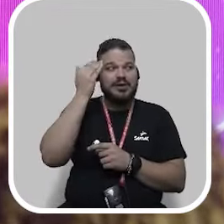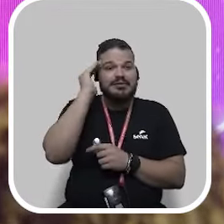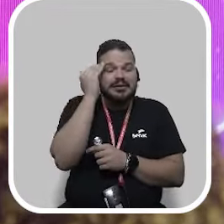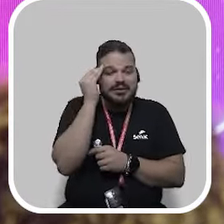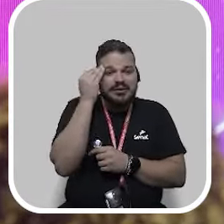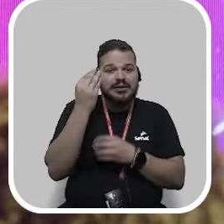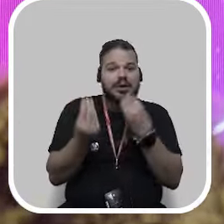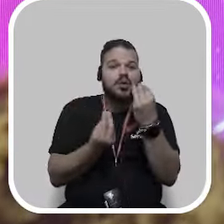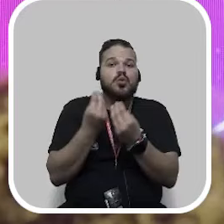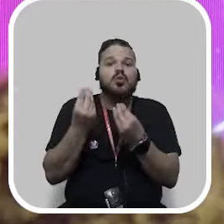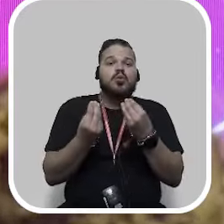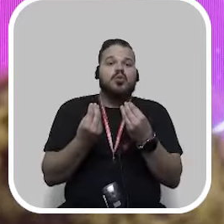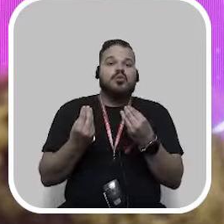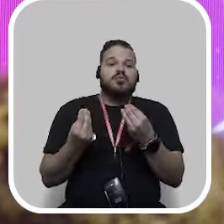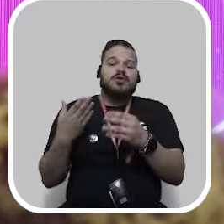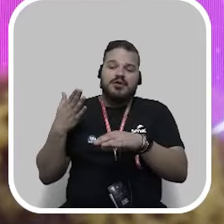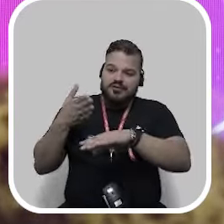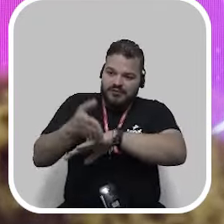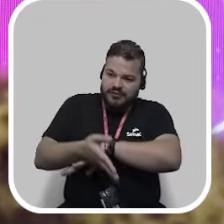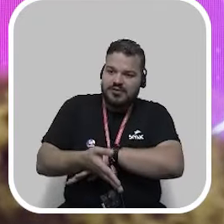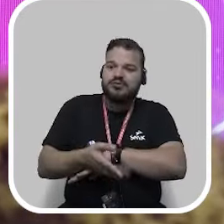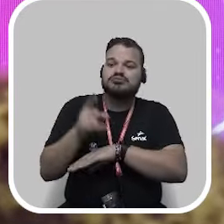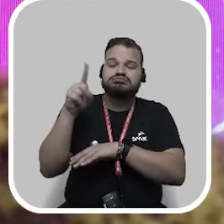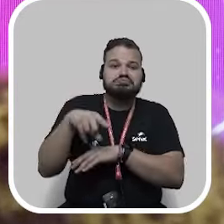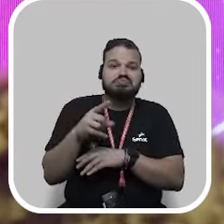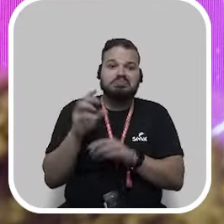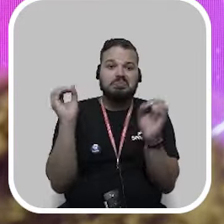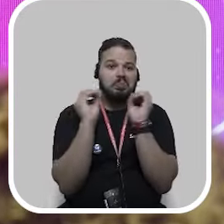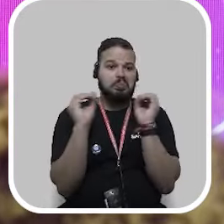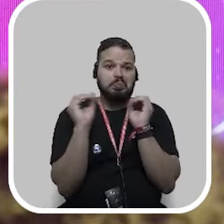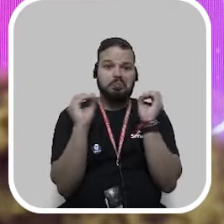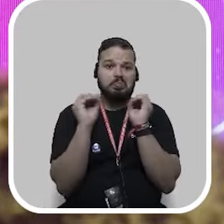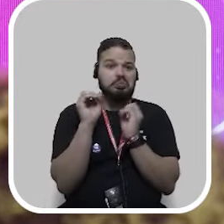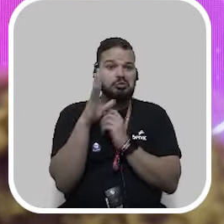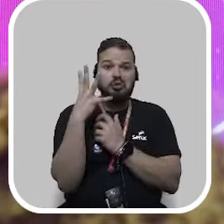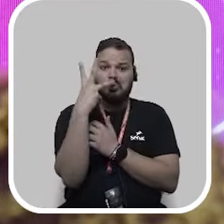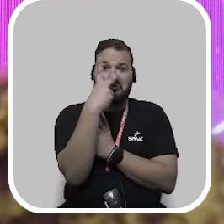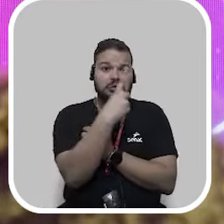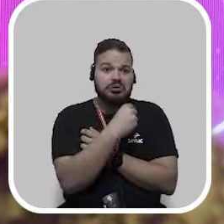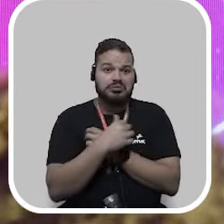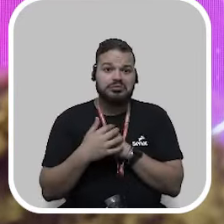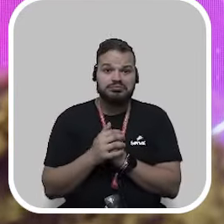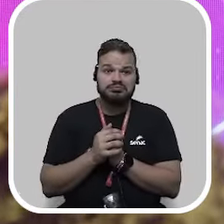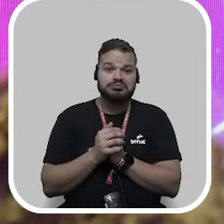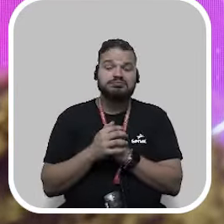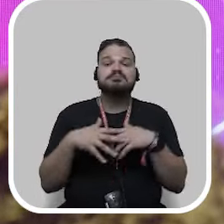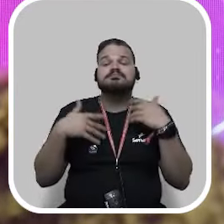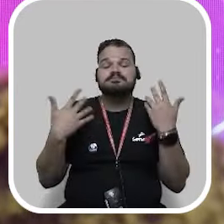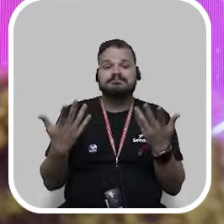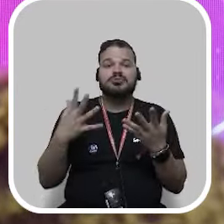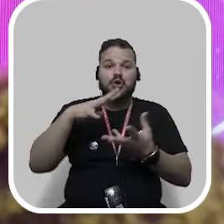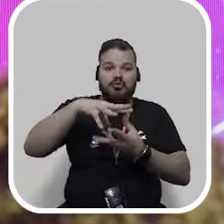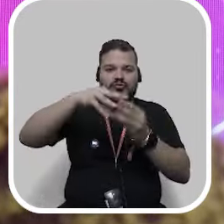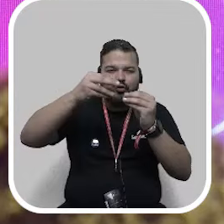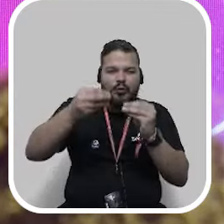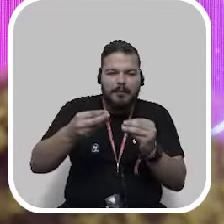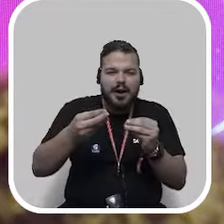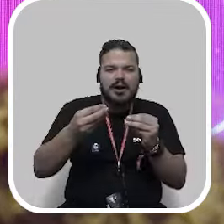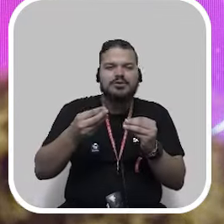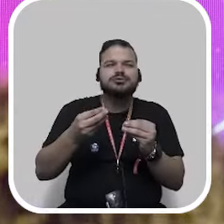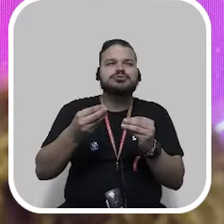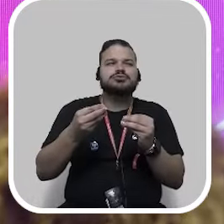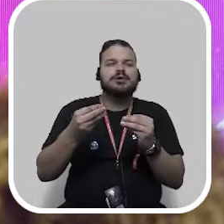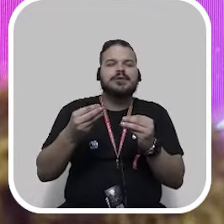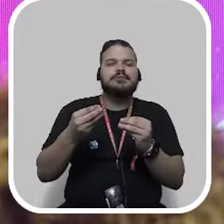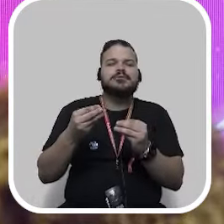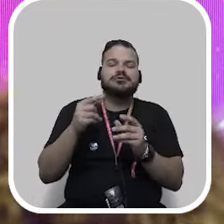e as pessoas vão pra marqueis às vezes não entendem nada só acham bonito e eu acho que que um formato que possa ser